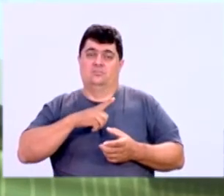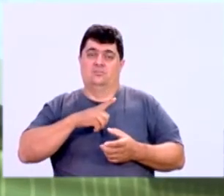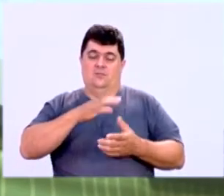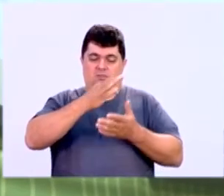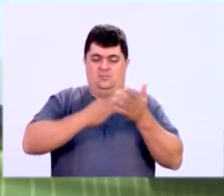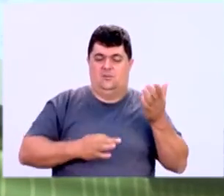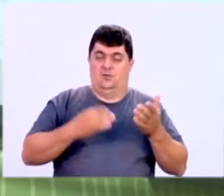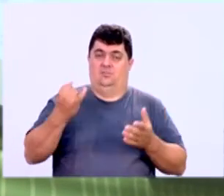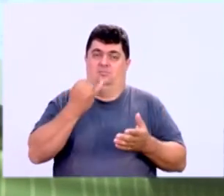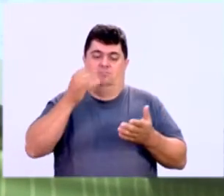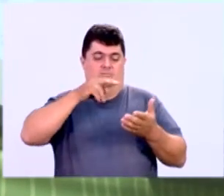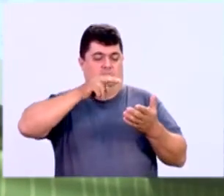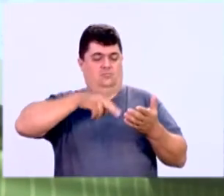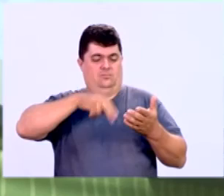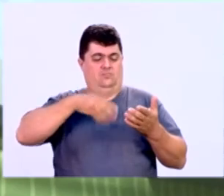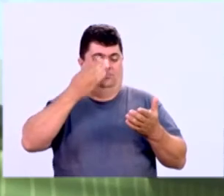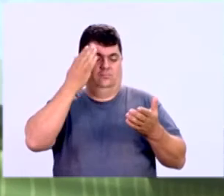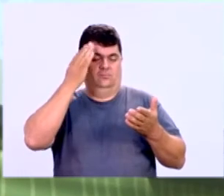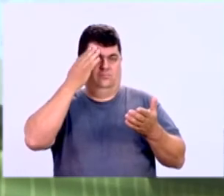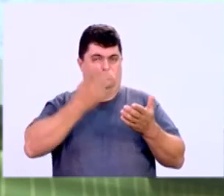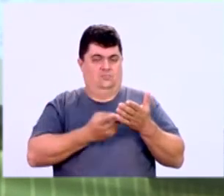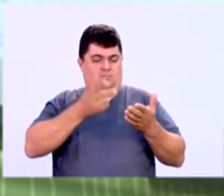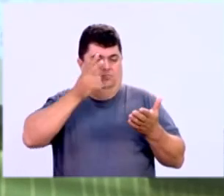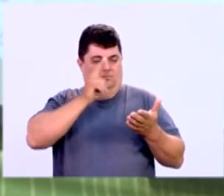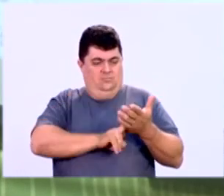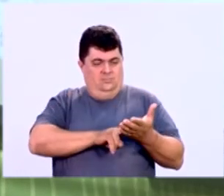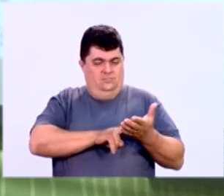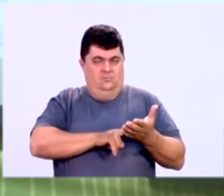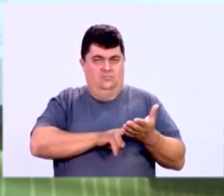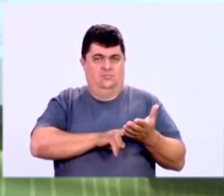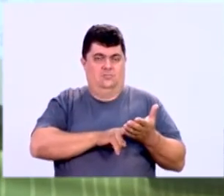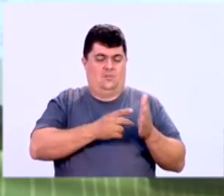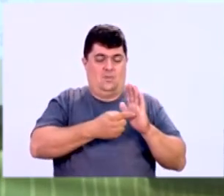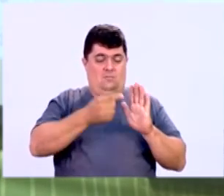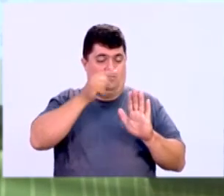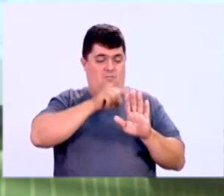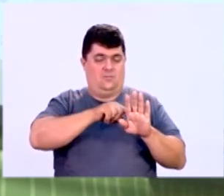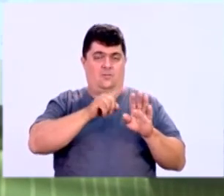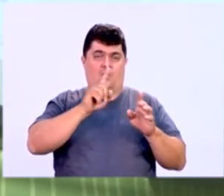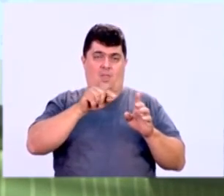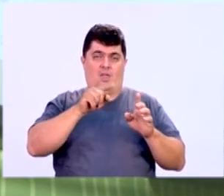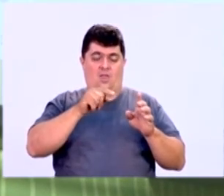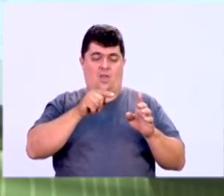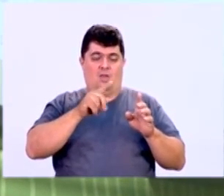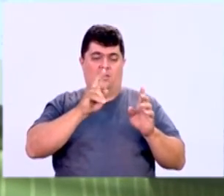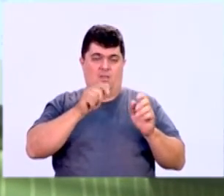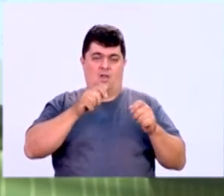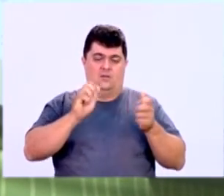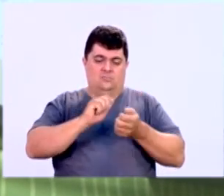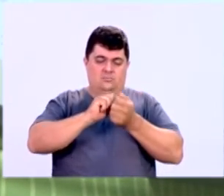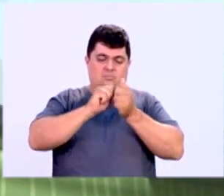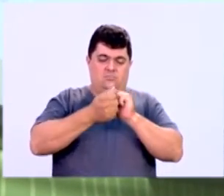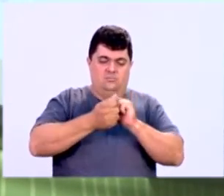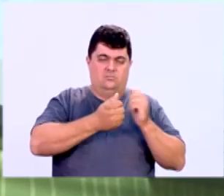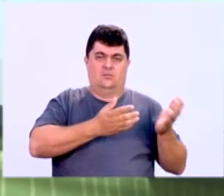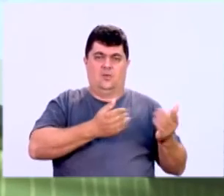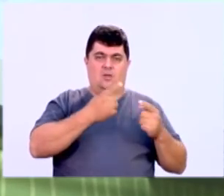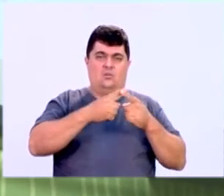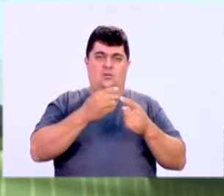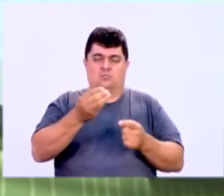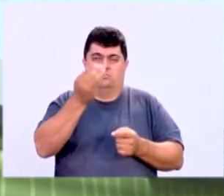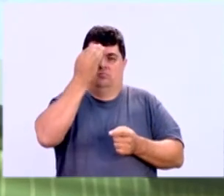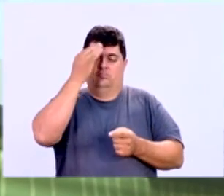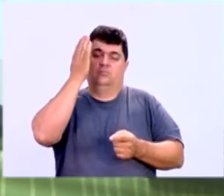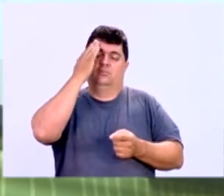texto não diretamente ligada à educação infantil e juvenil, que foi o alvo da pesquisa, mas apenas como uma forma de vocês